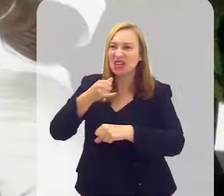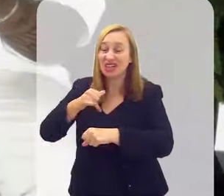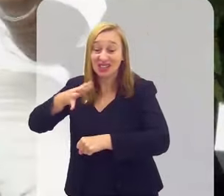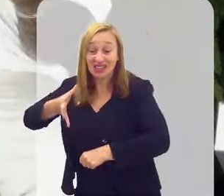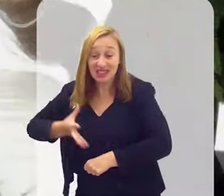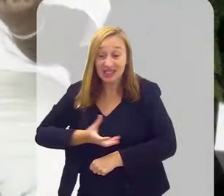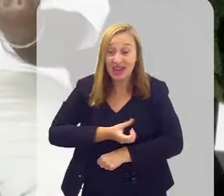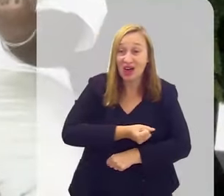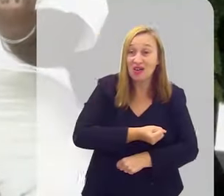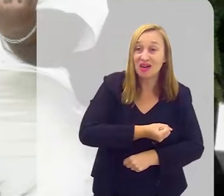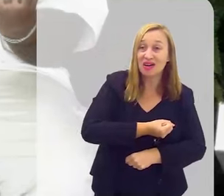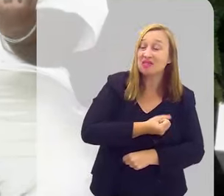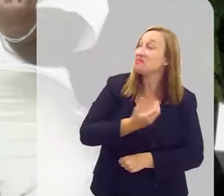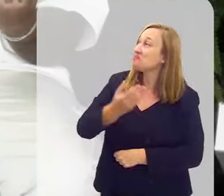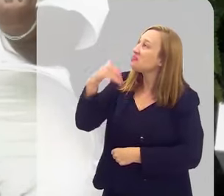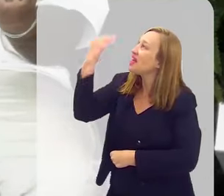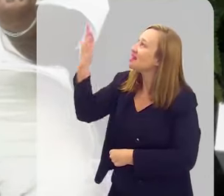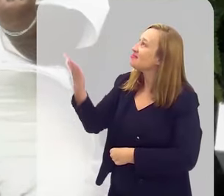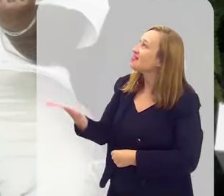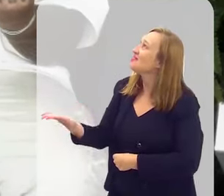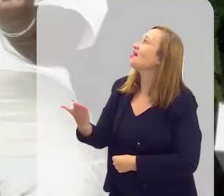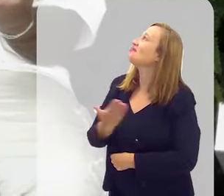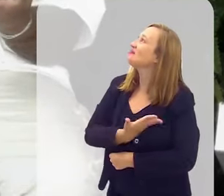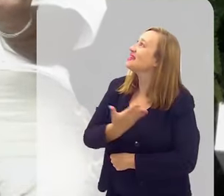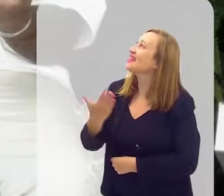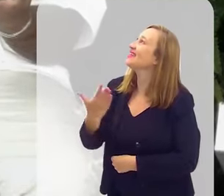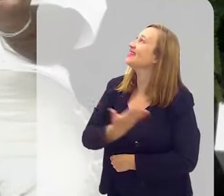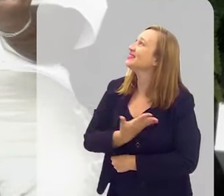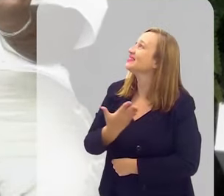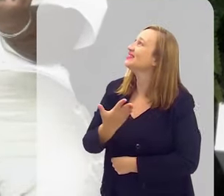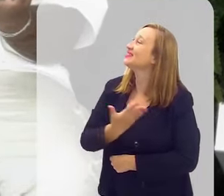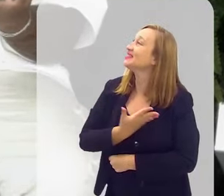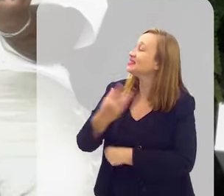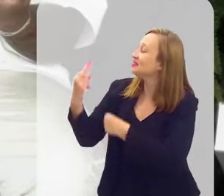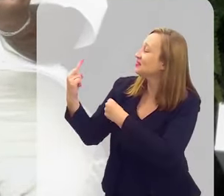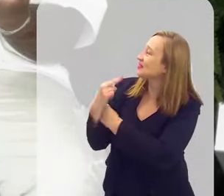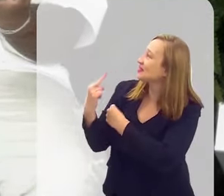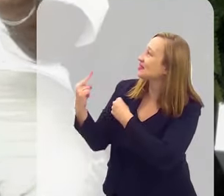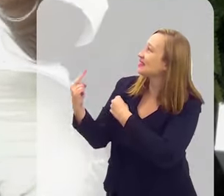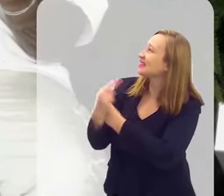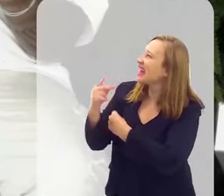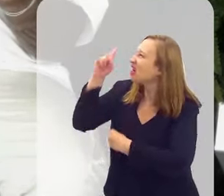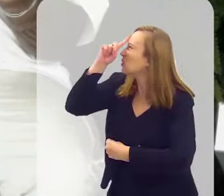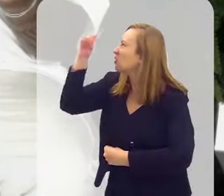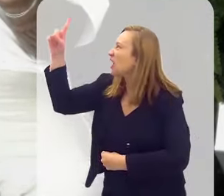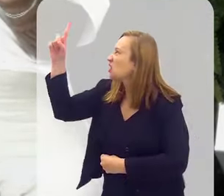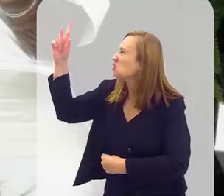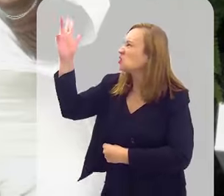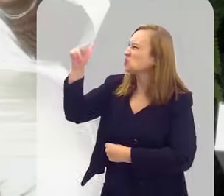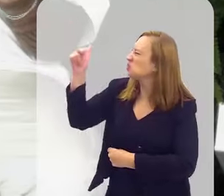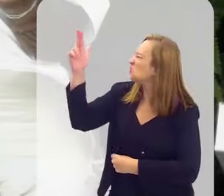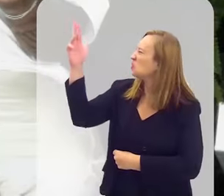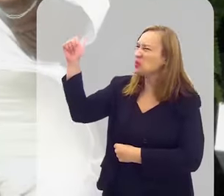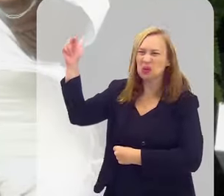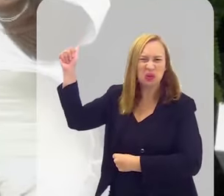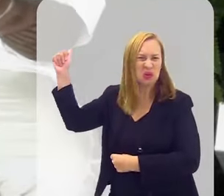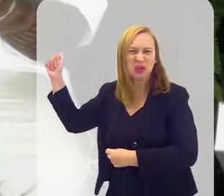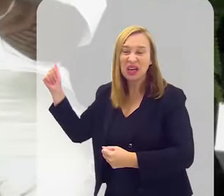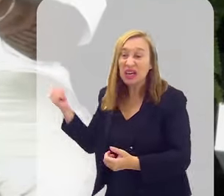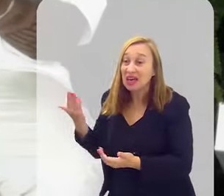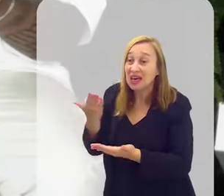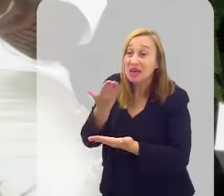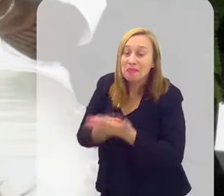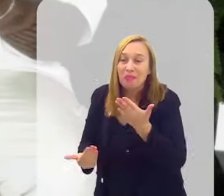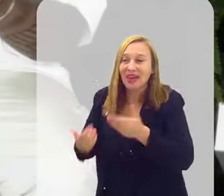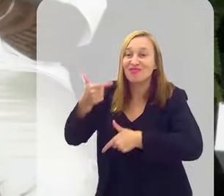presente na angústia és meu amigo És Meu Abrigo